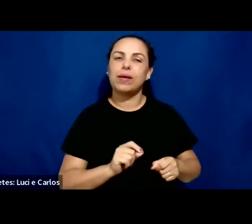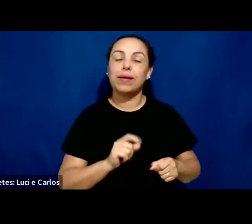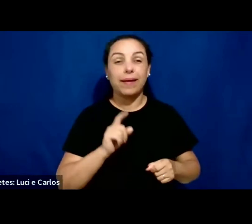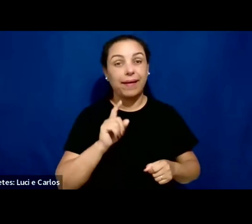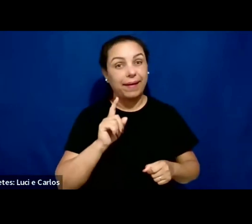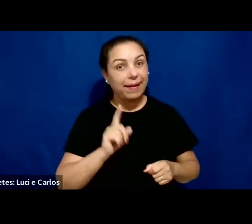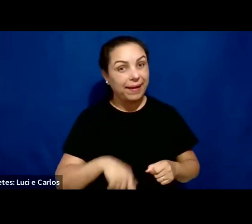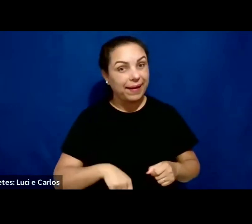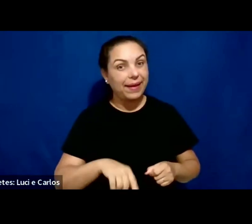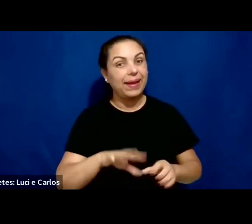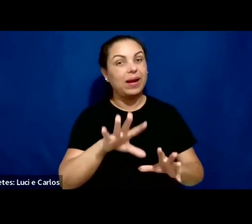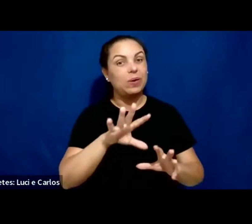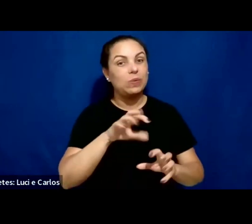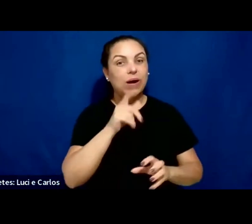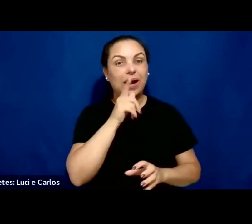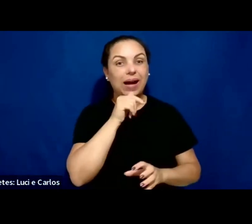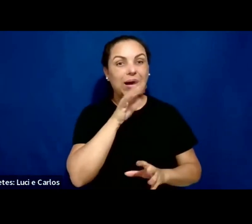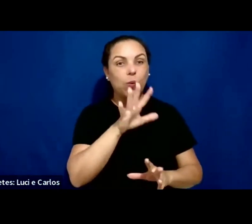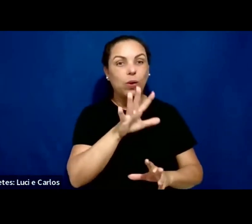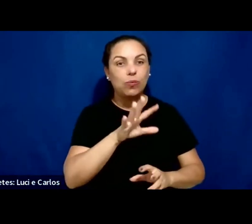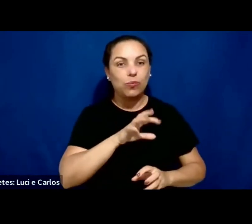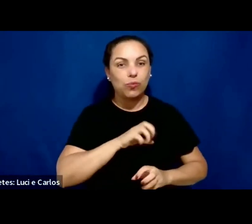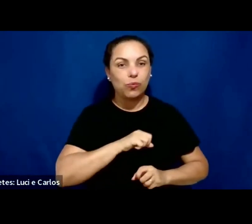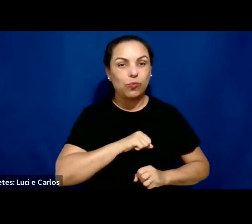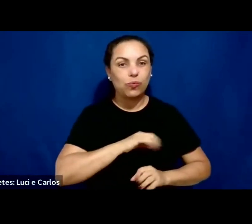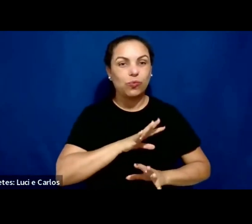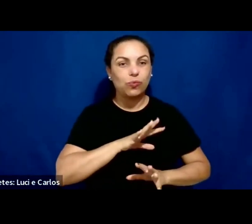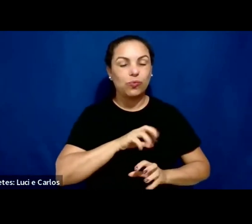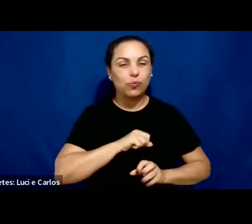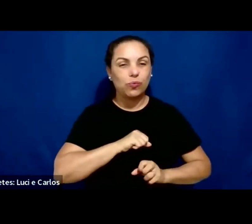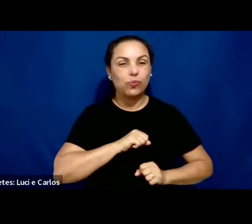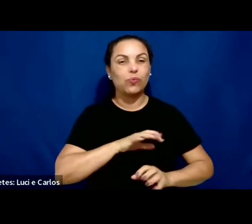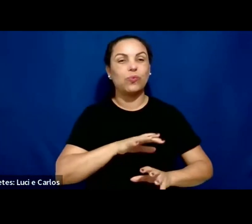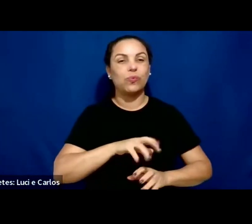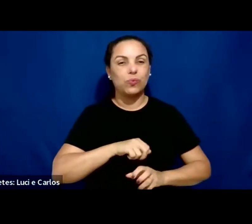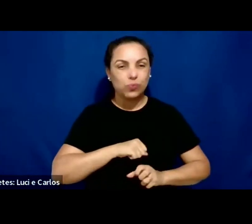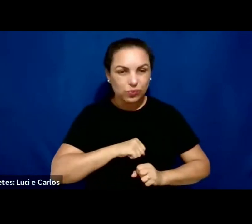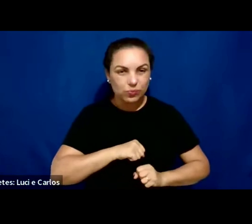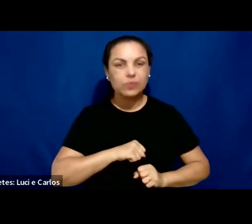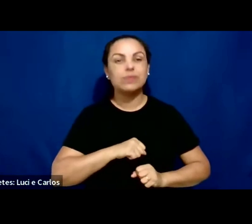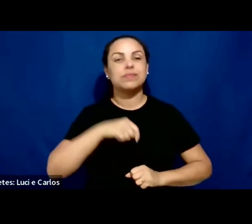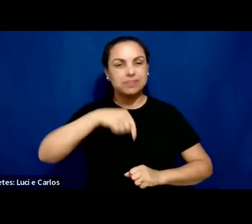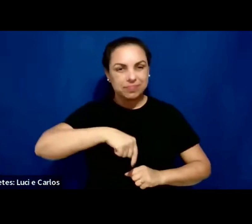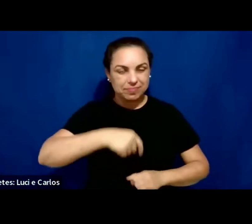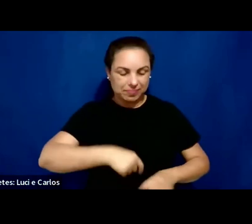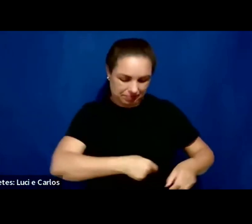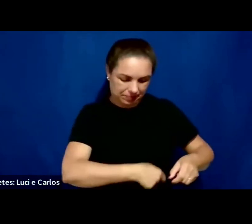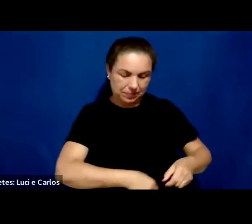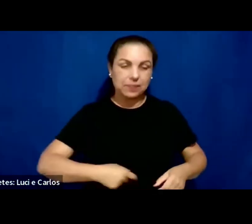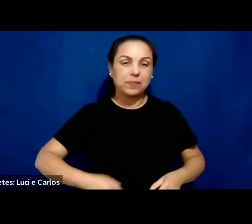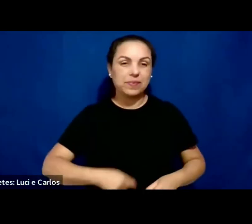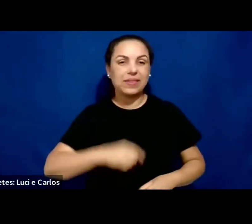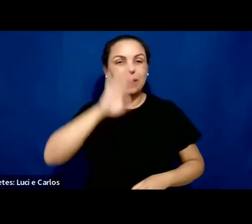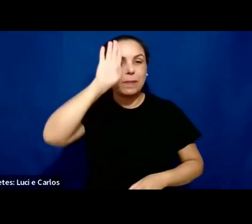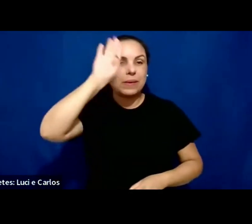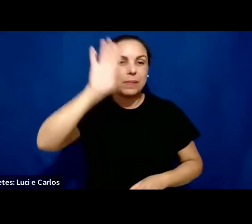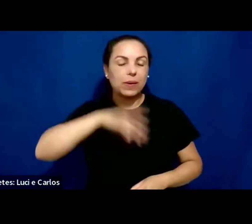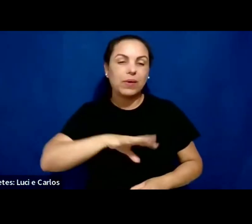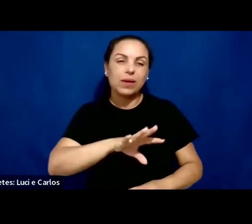reter a água, absorver a água que nós ingerimos, porque é a água